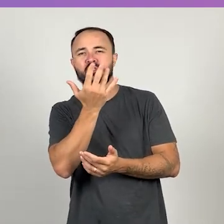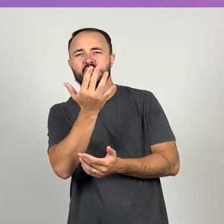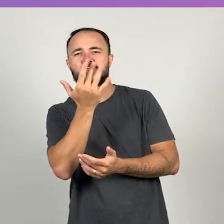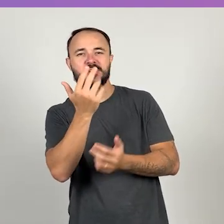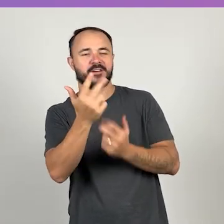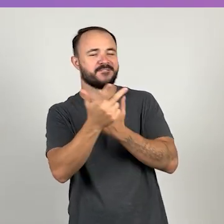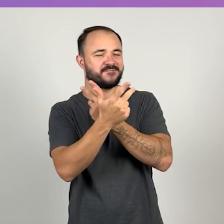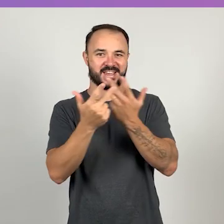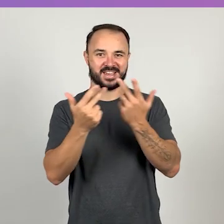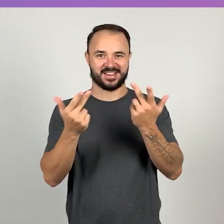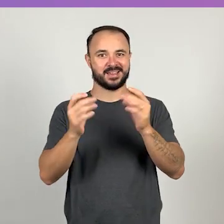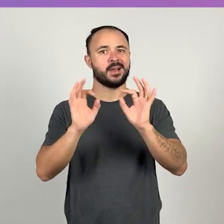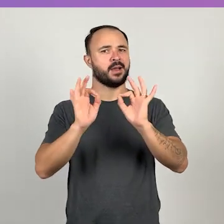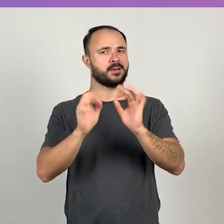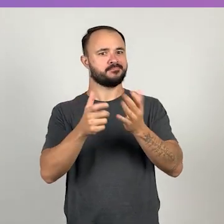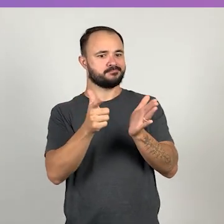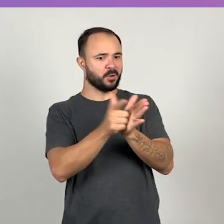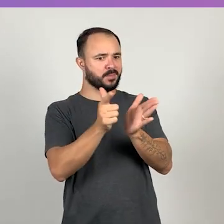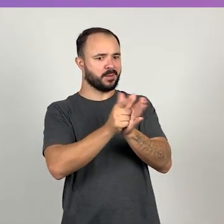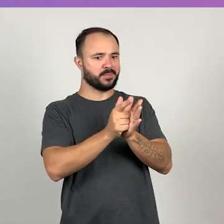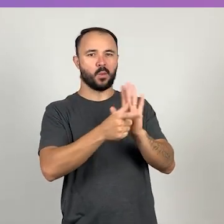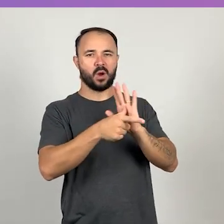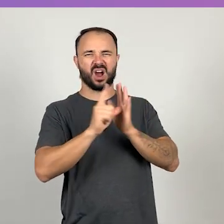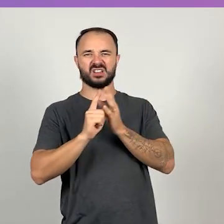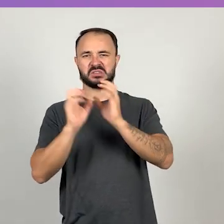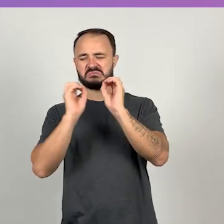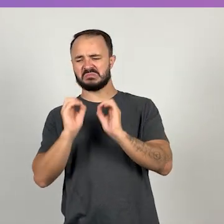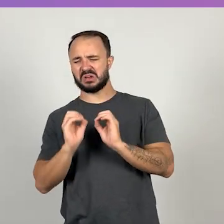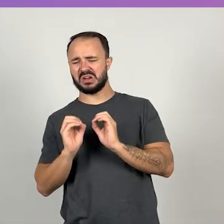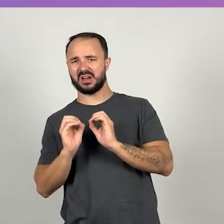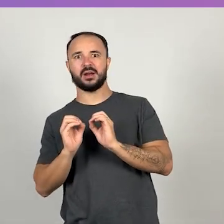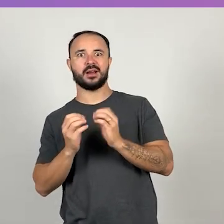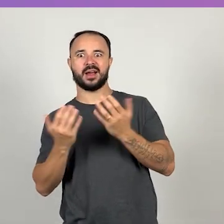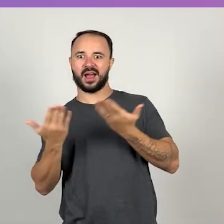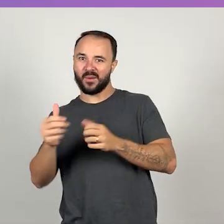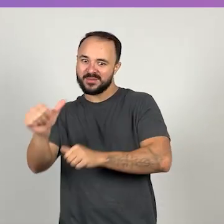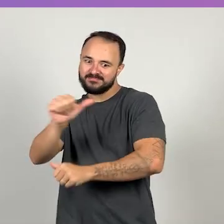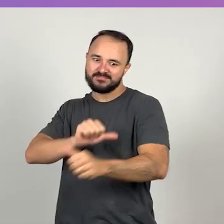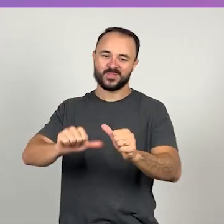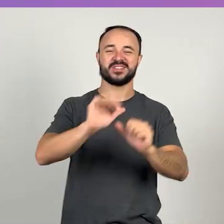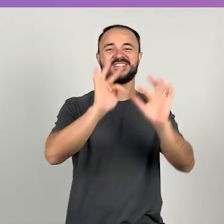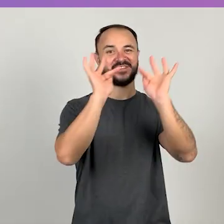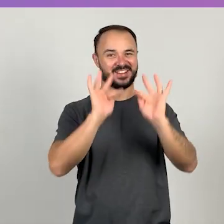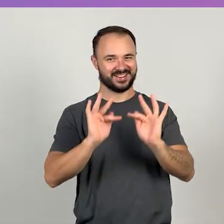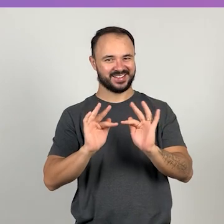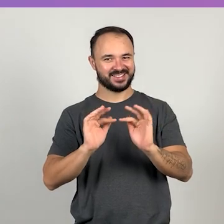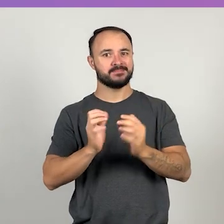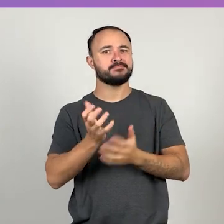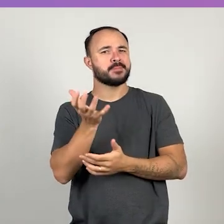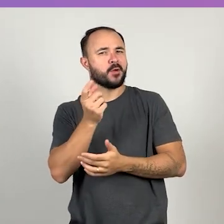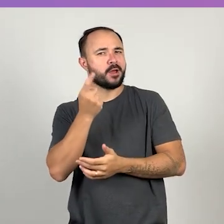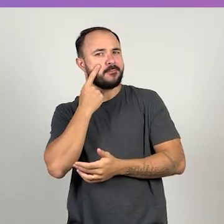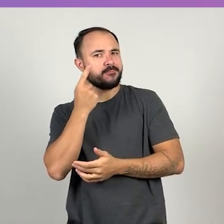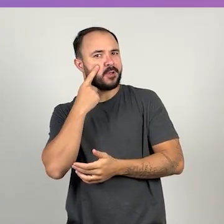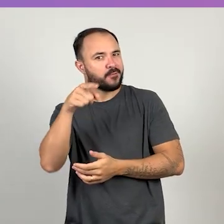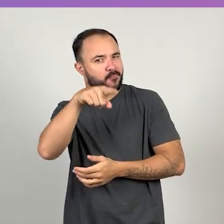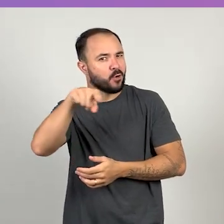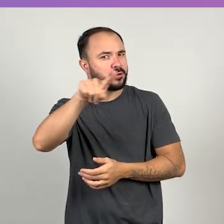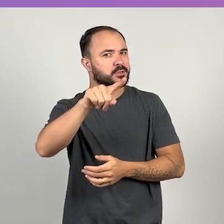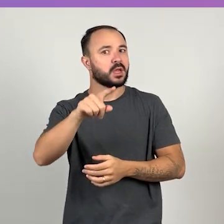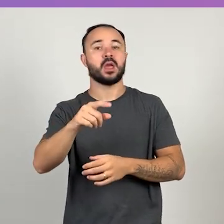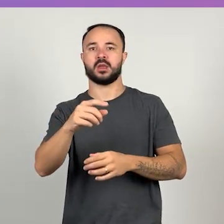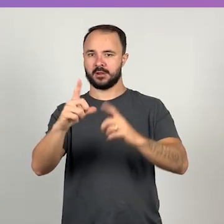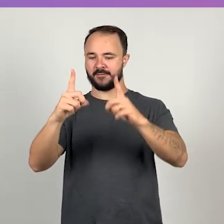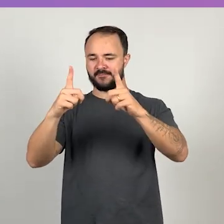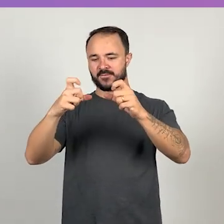cor colorido para deixar esse papel em branco feliz. Quero ver a participação de todos. Não esqueça